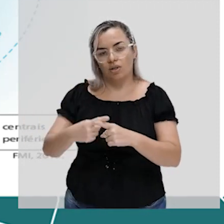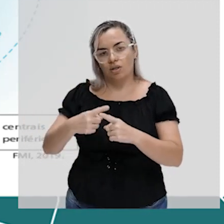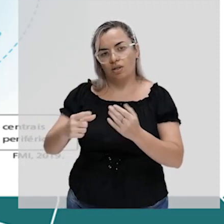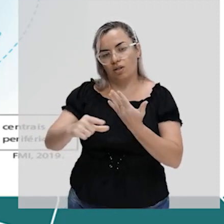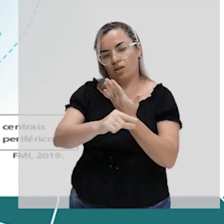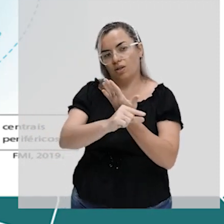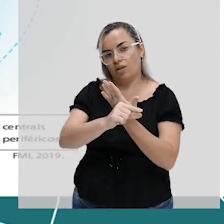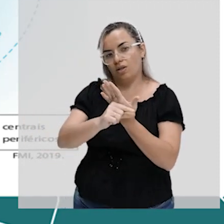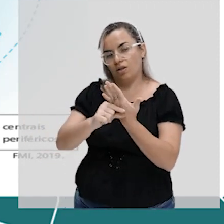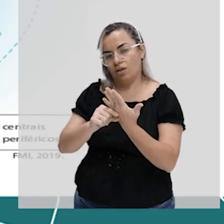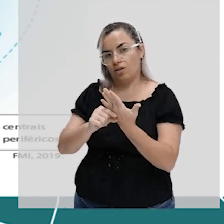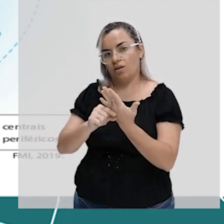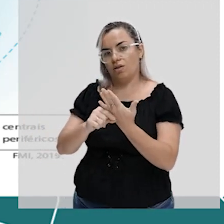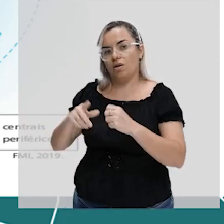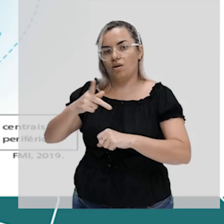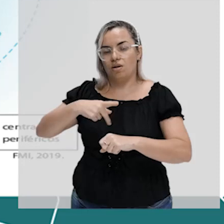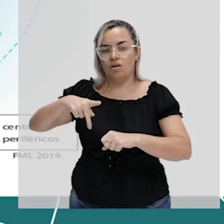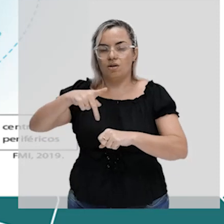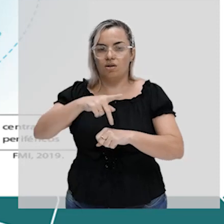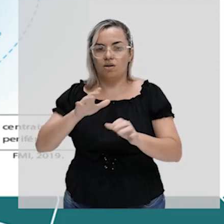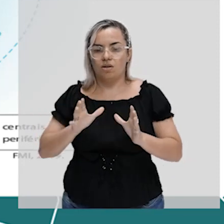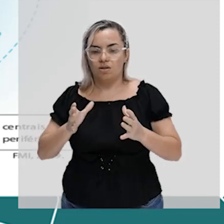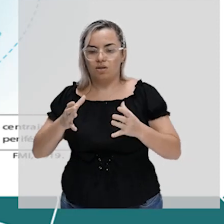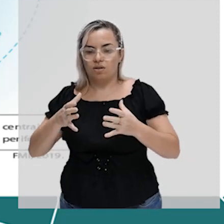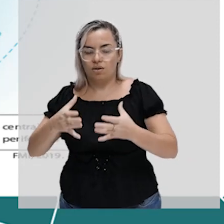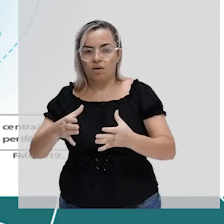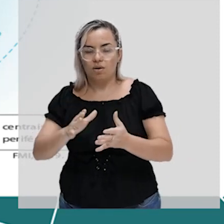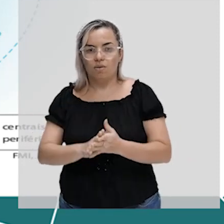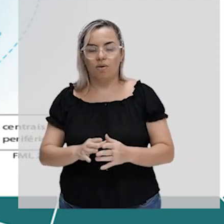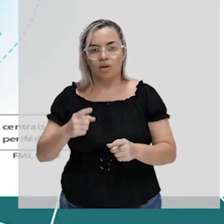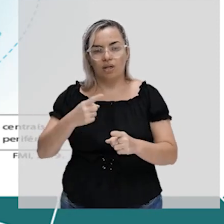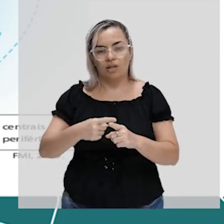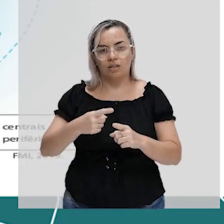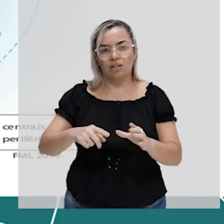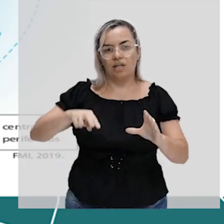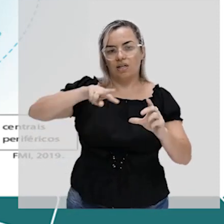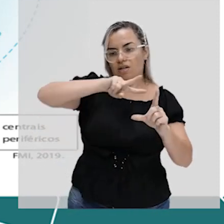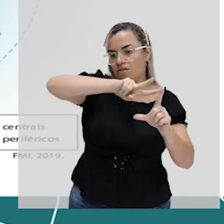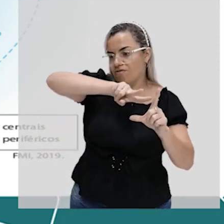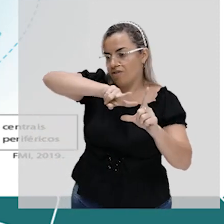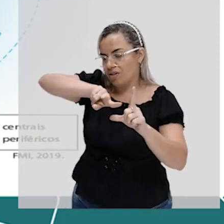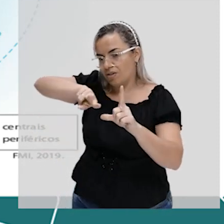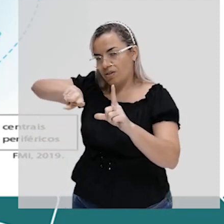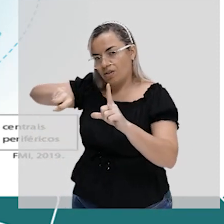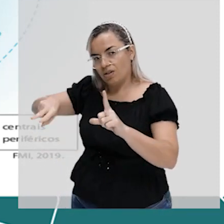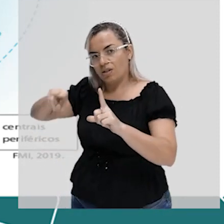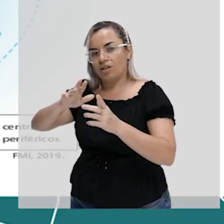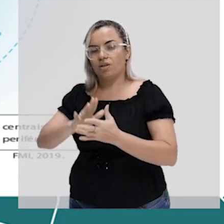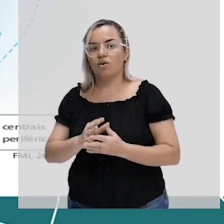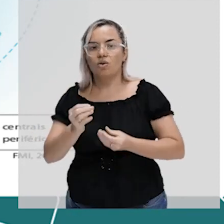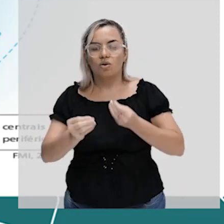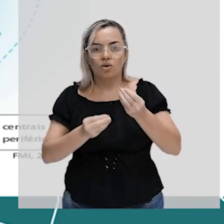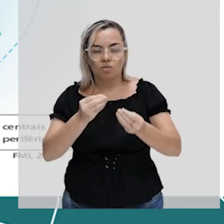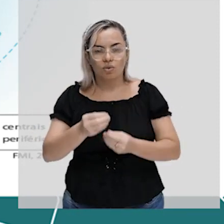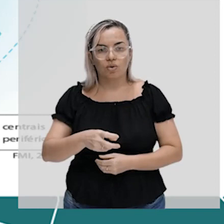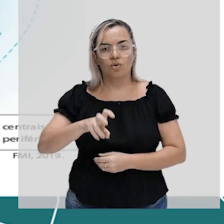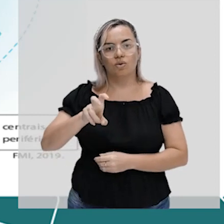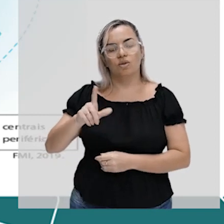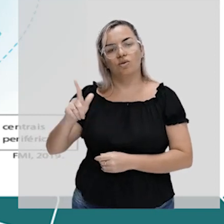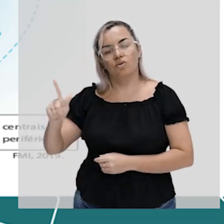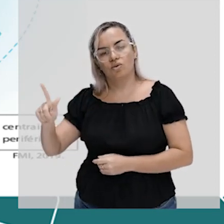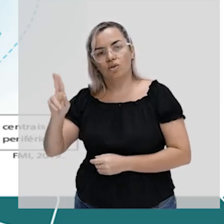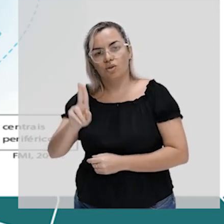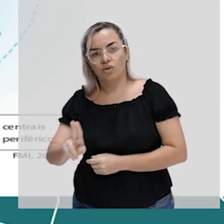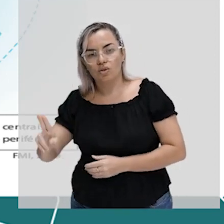na questão hoje da comunicação, da tecnologia 5G, por exemplo, a China hoje ela está à frente desse processo, beleza? Economicamente